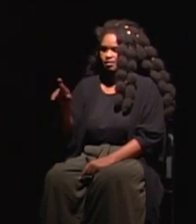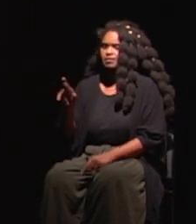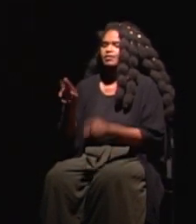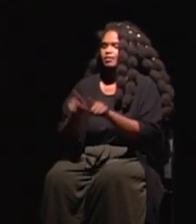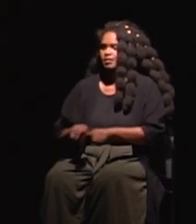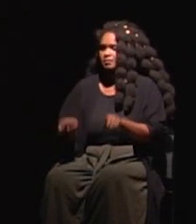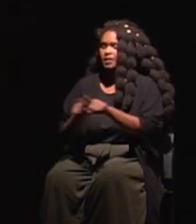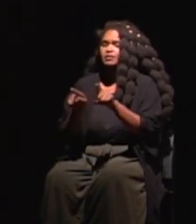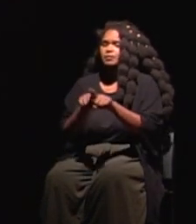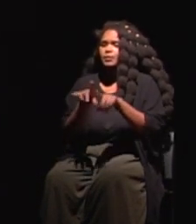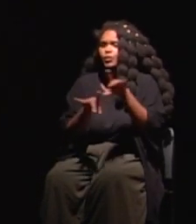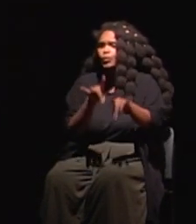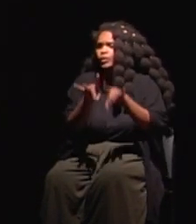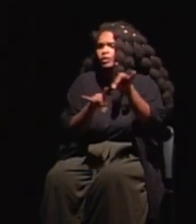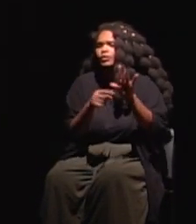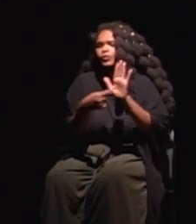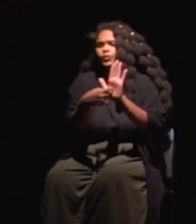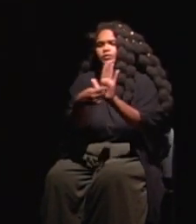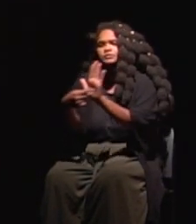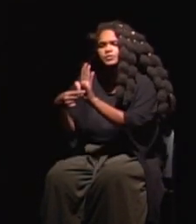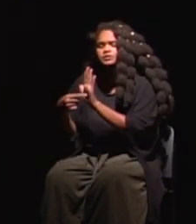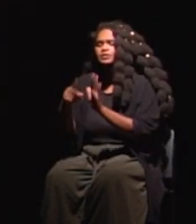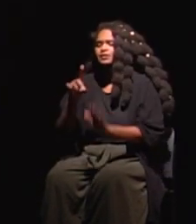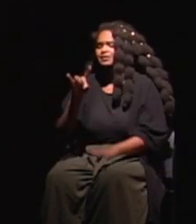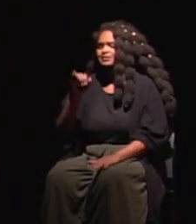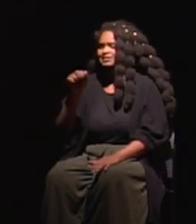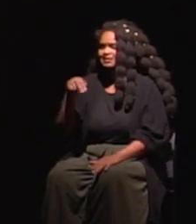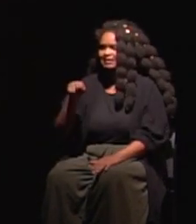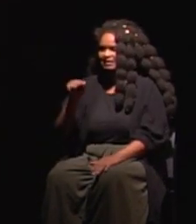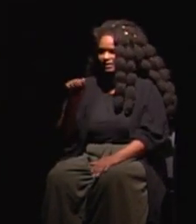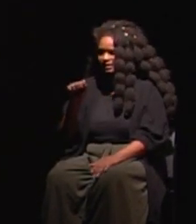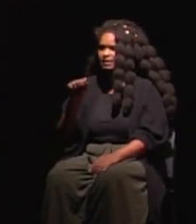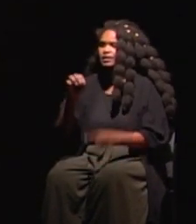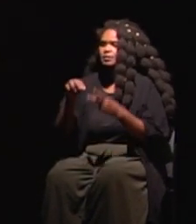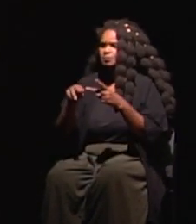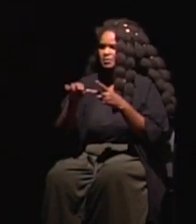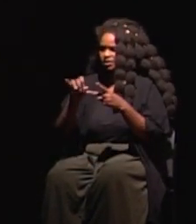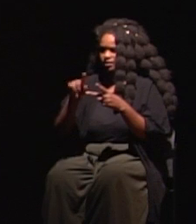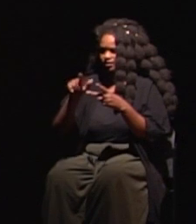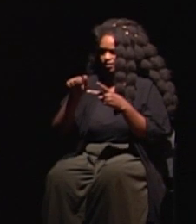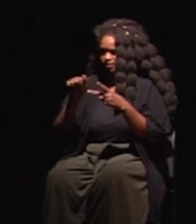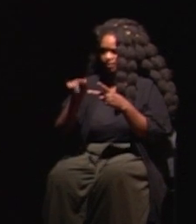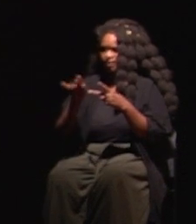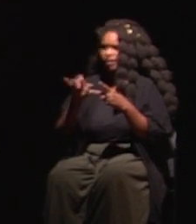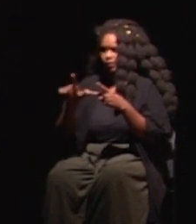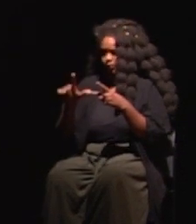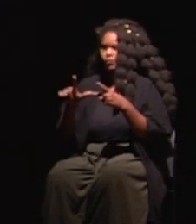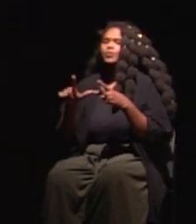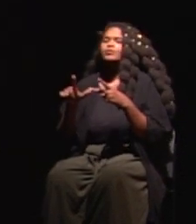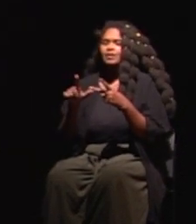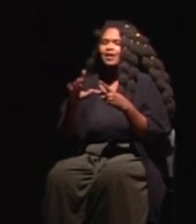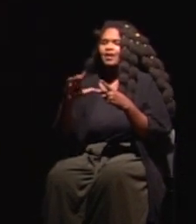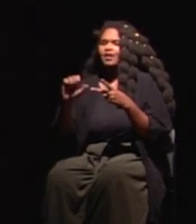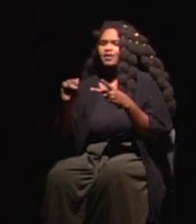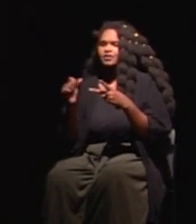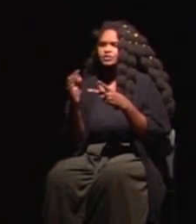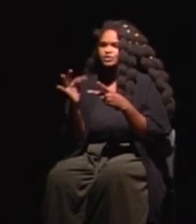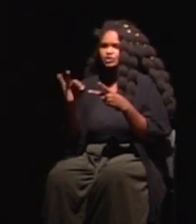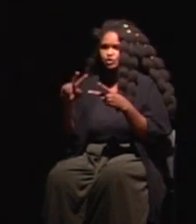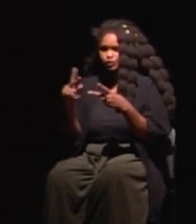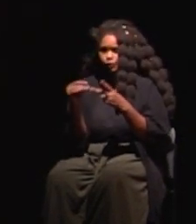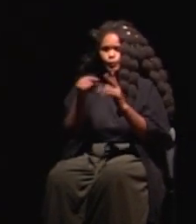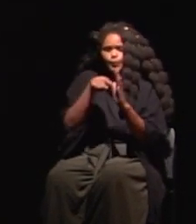aos curadores desta bela exposição, à Eliana Pradilha e ao Miguel del Castillo, que depois de todo um trabalho